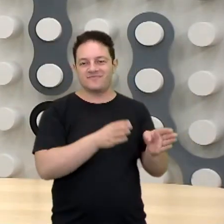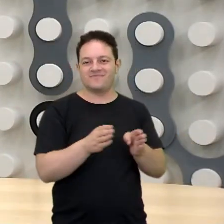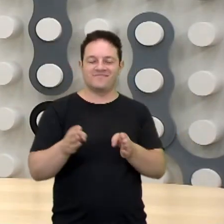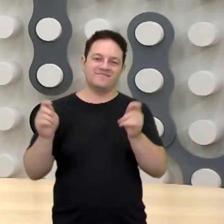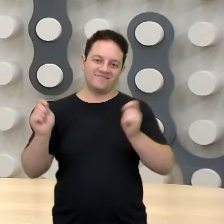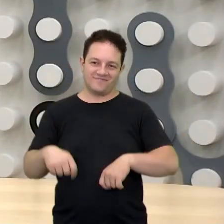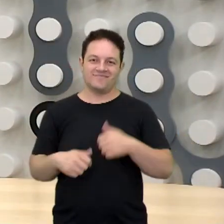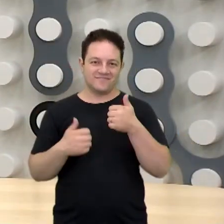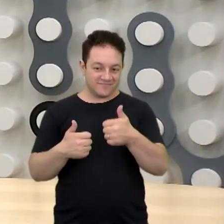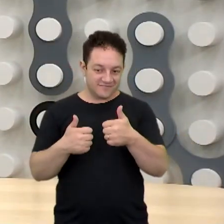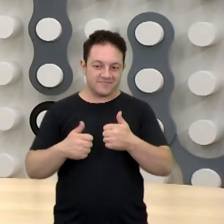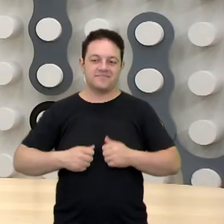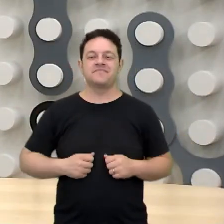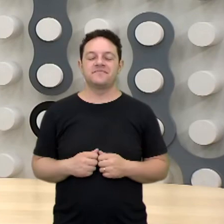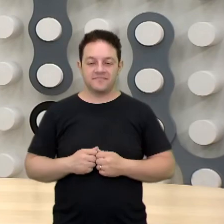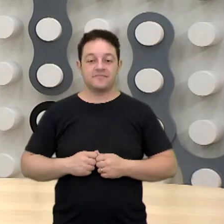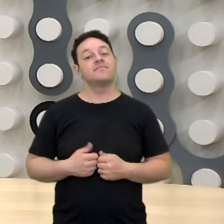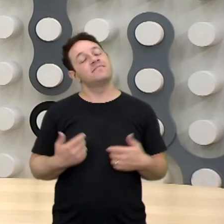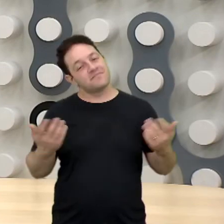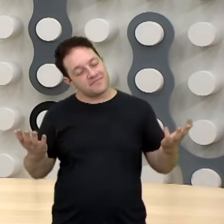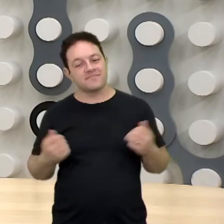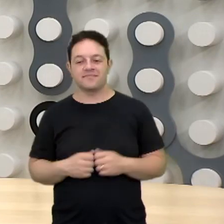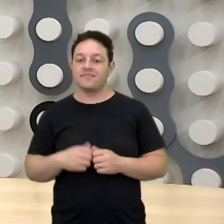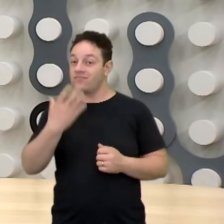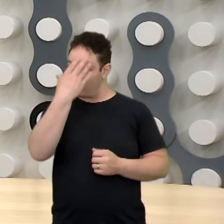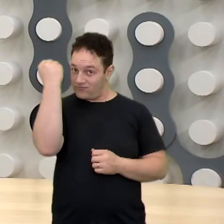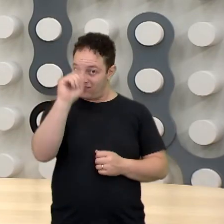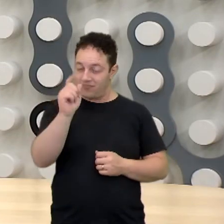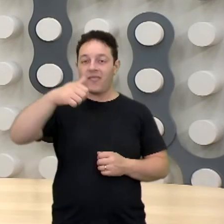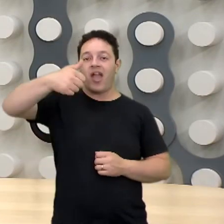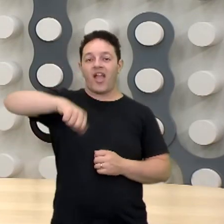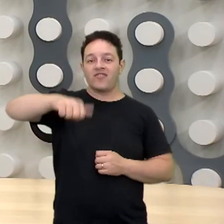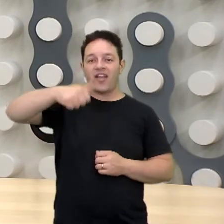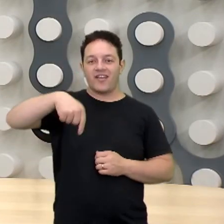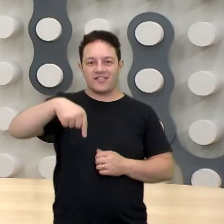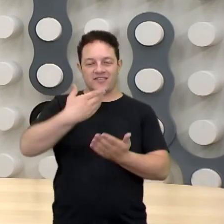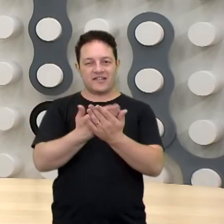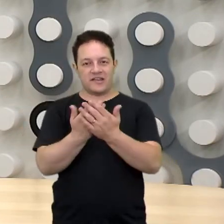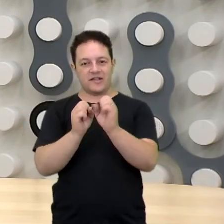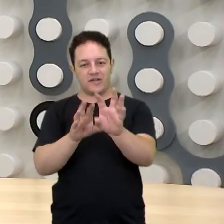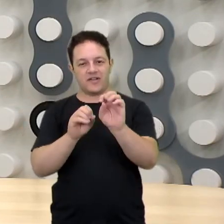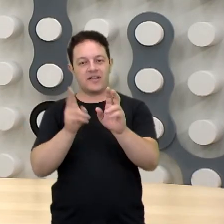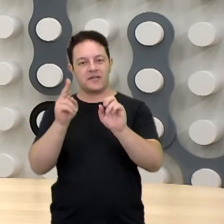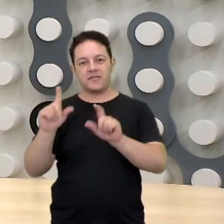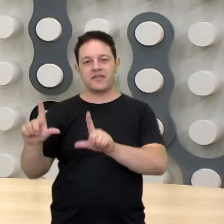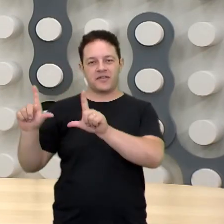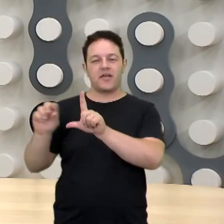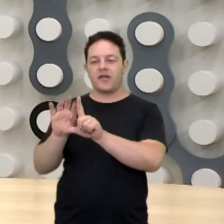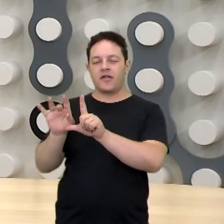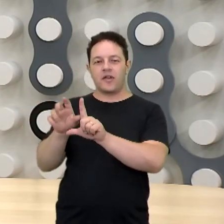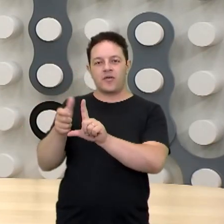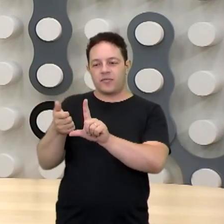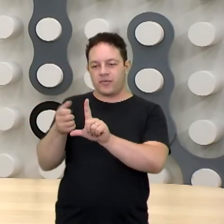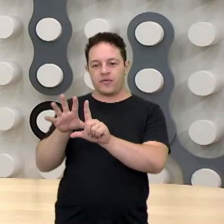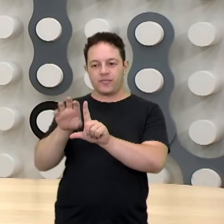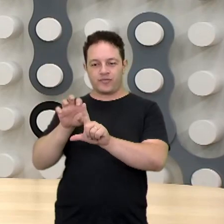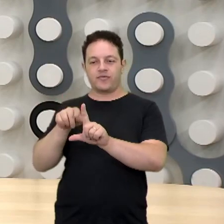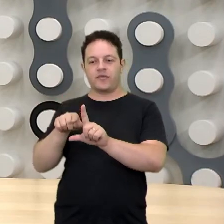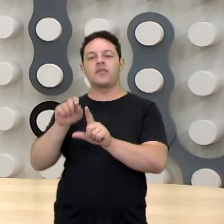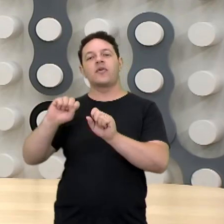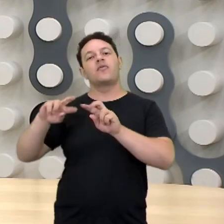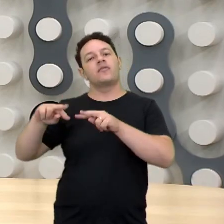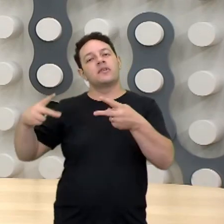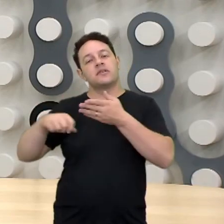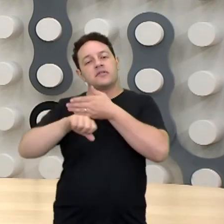e elaborando, tá certo, pessoal? Então é isso aí, né? Não esqueçam de avaliar essa aula, né? Sempre nós mostramos aí o QR Code aí, o link para